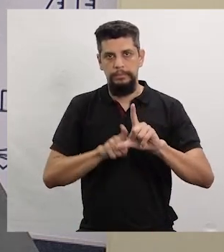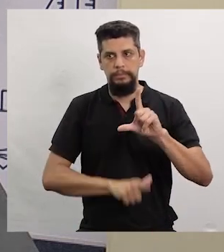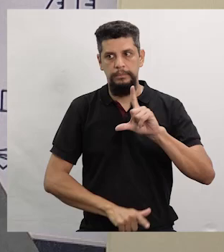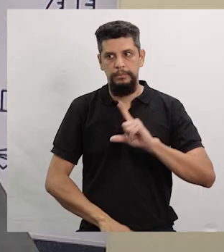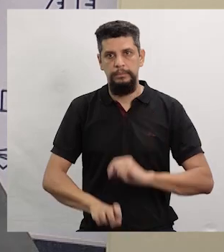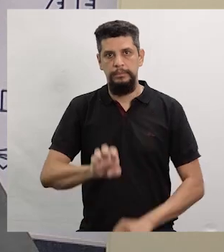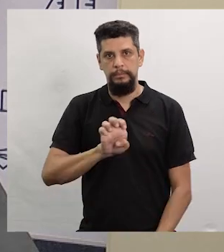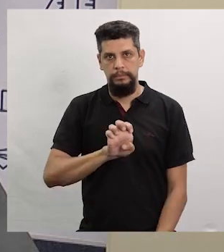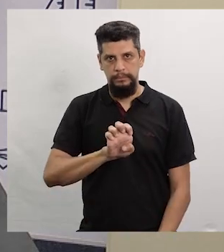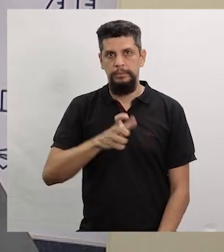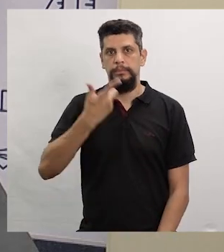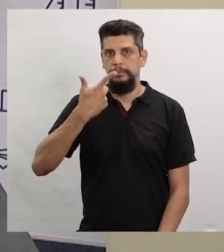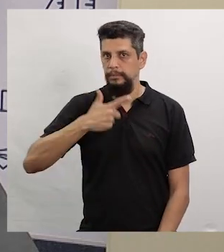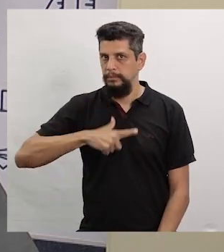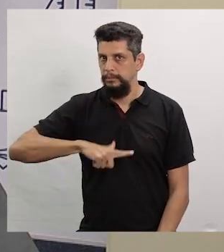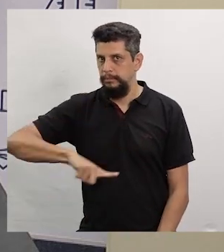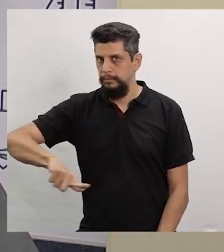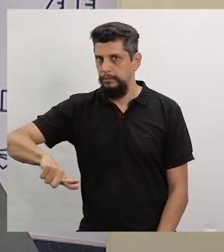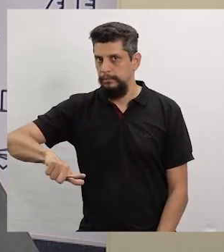letra e